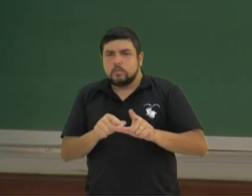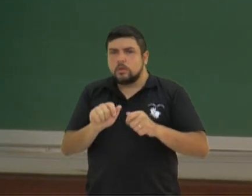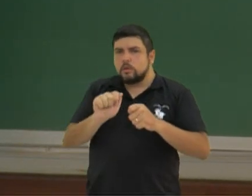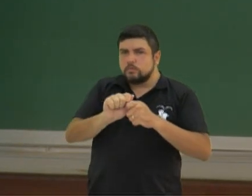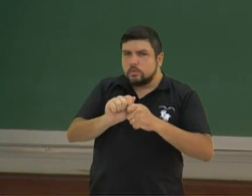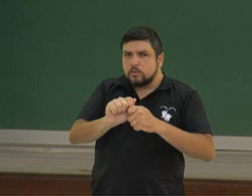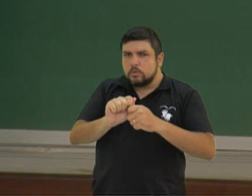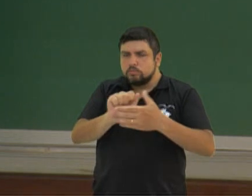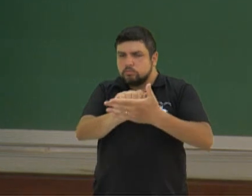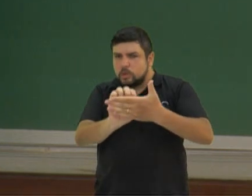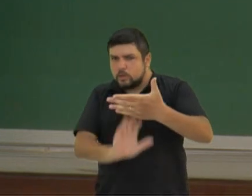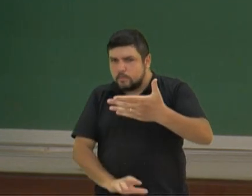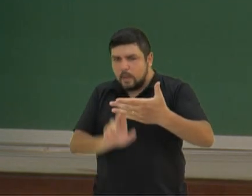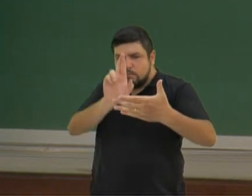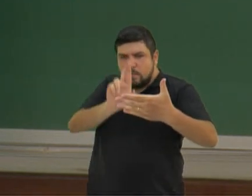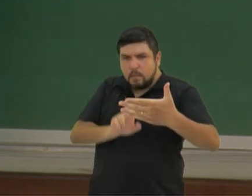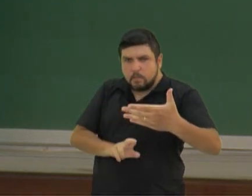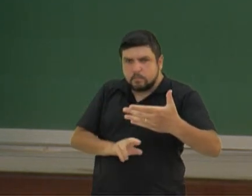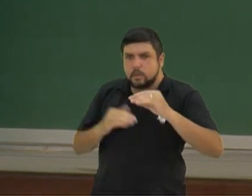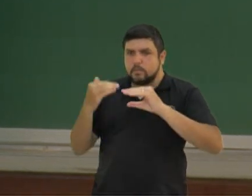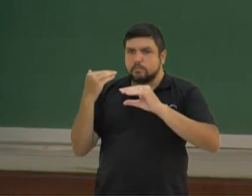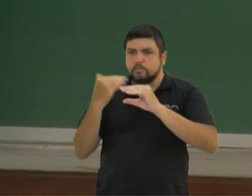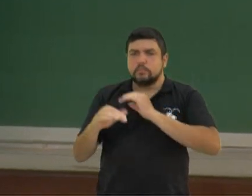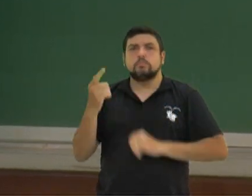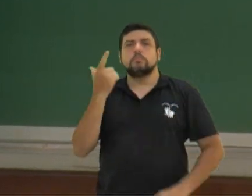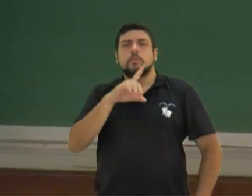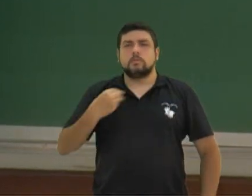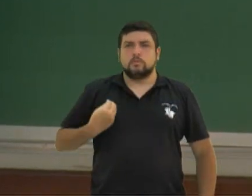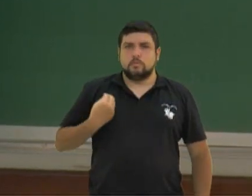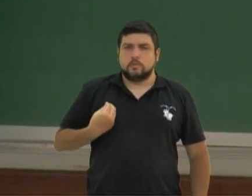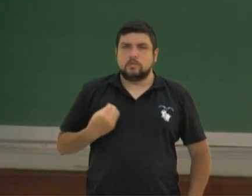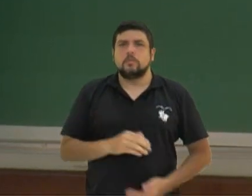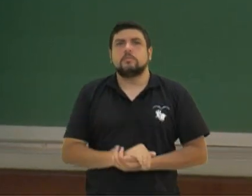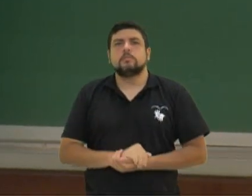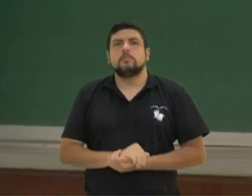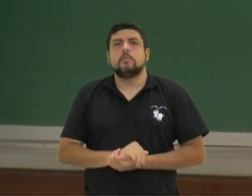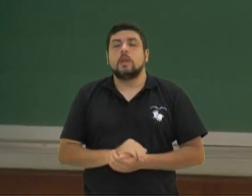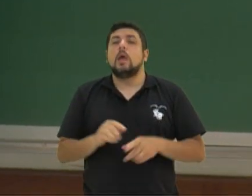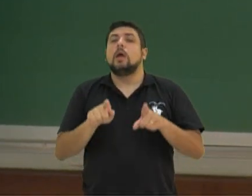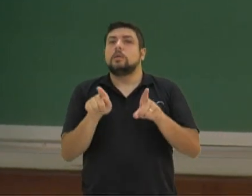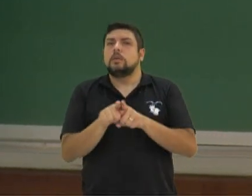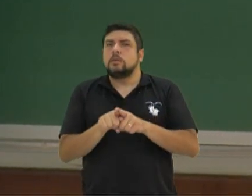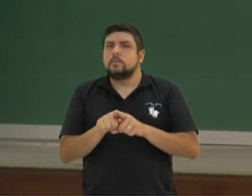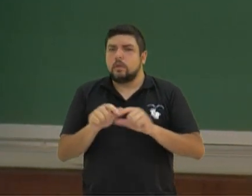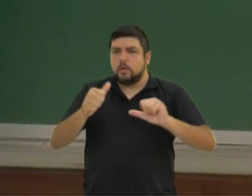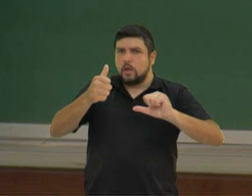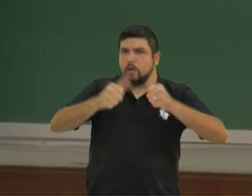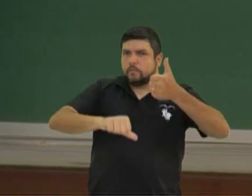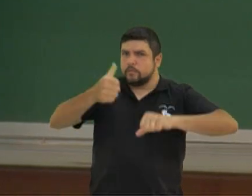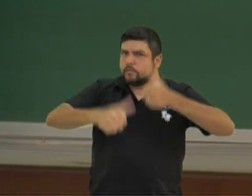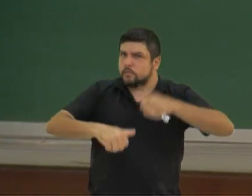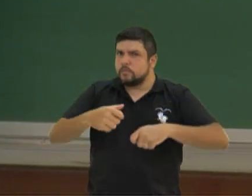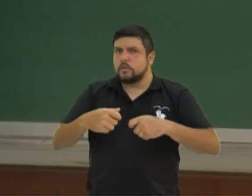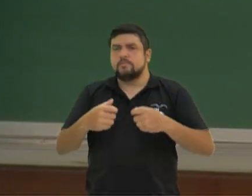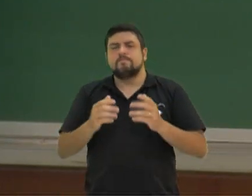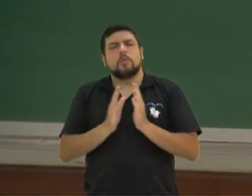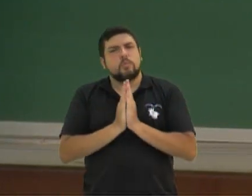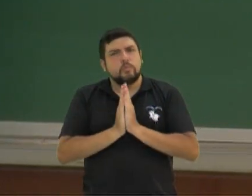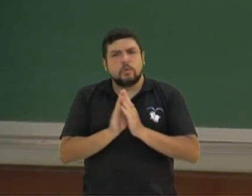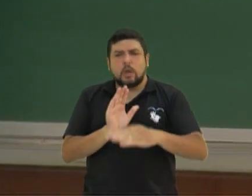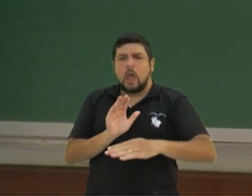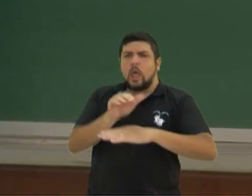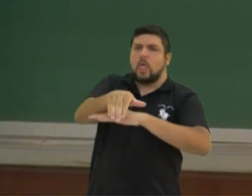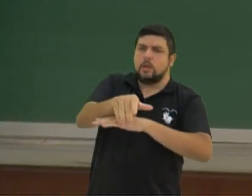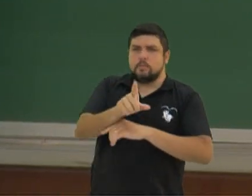a presença de vocês, que vocês não deixem de fazer as avaliações de vocês do Google Classroom, né? Que vocês entreguem